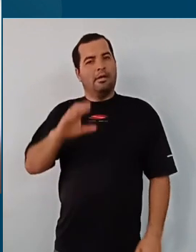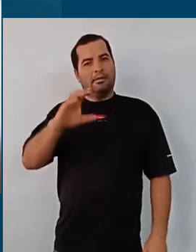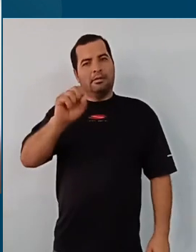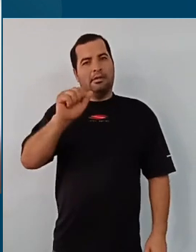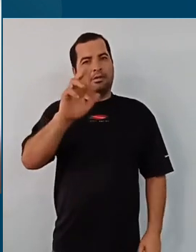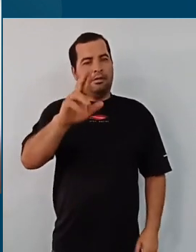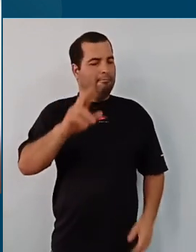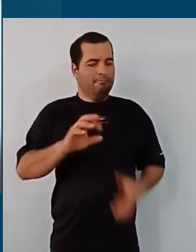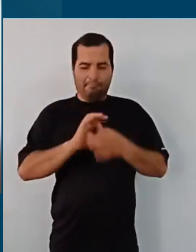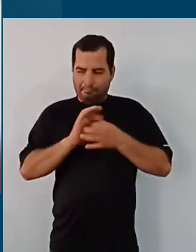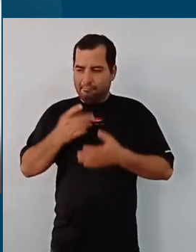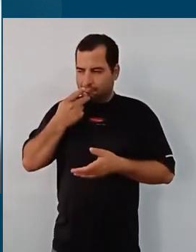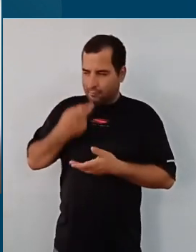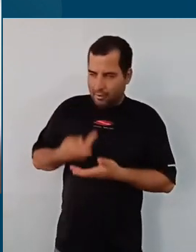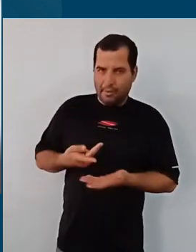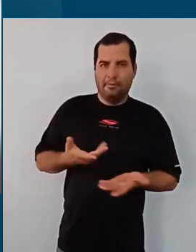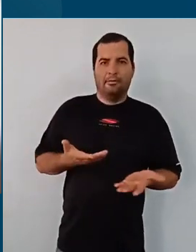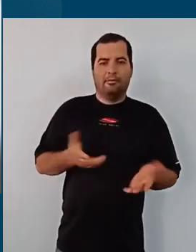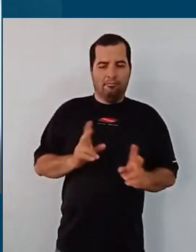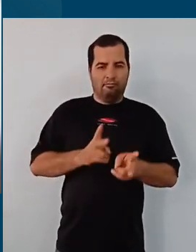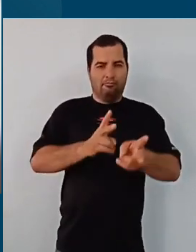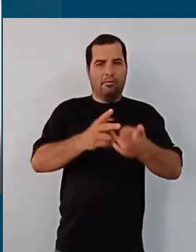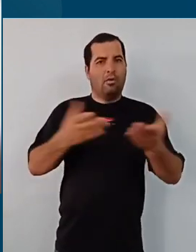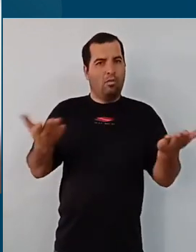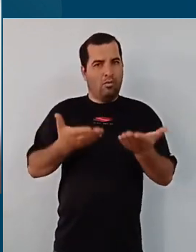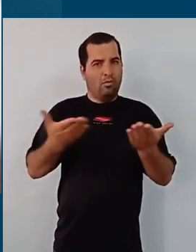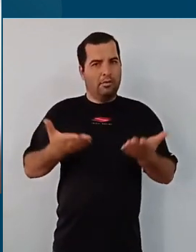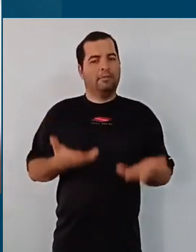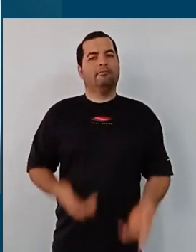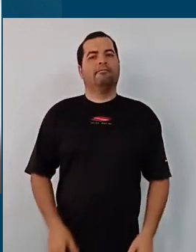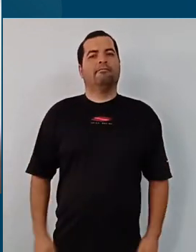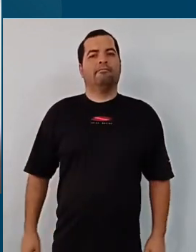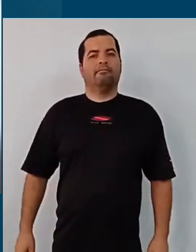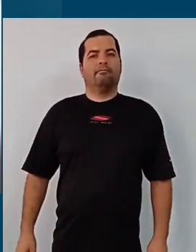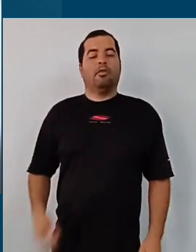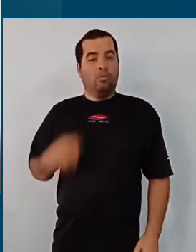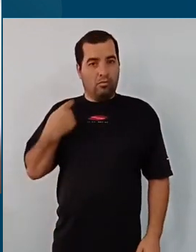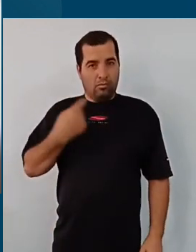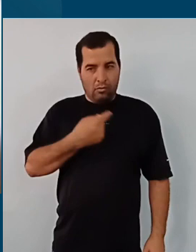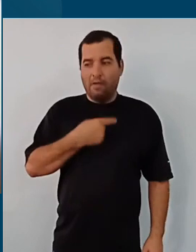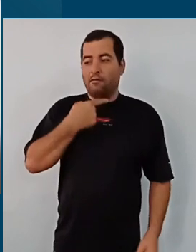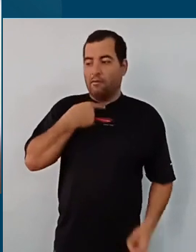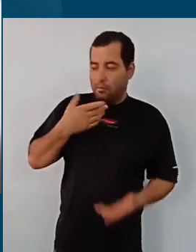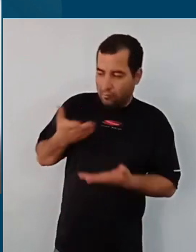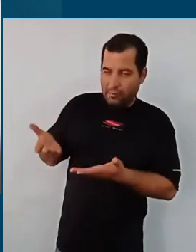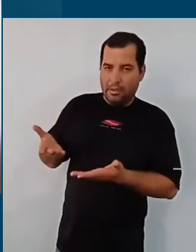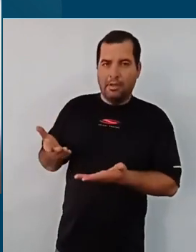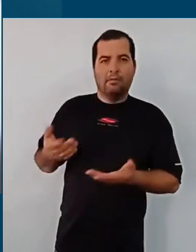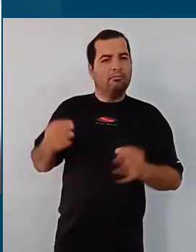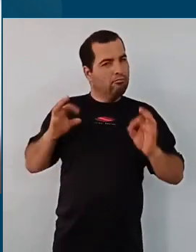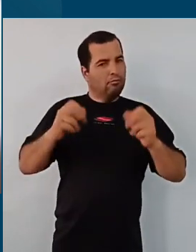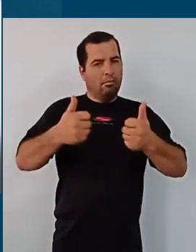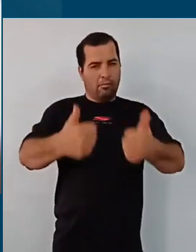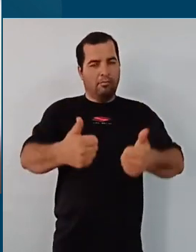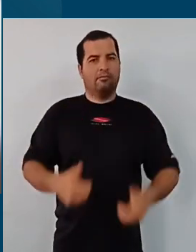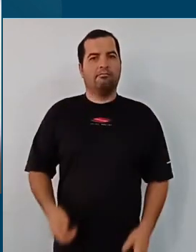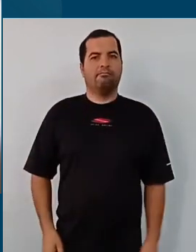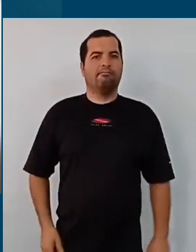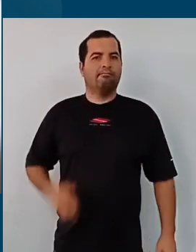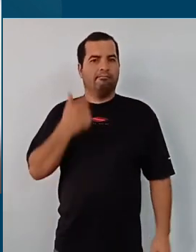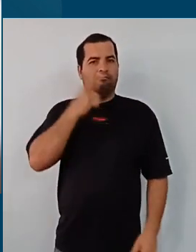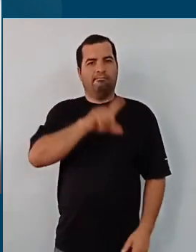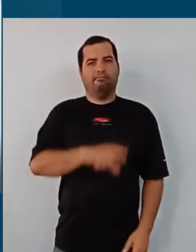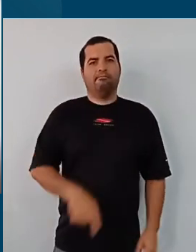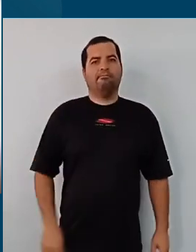César Caligari, a palavra é sua para dar continuidade nessa noite, nessa atividade, e aqui a gente já deseja uma excelente atividade a todos.